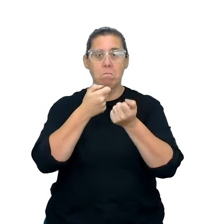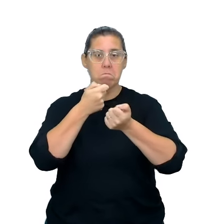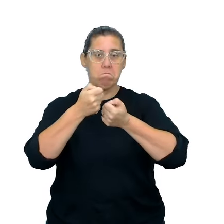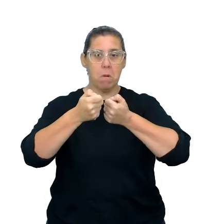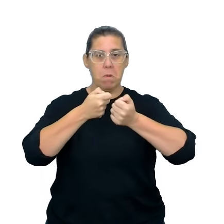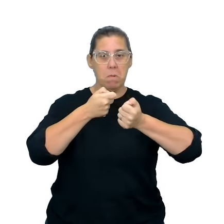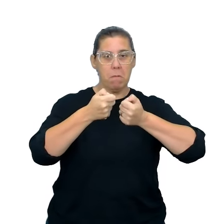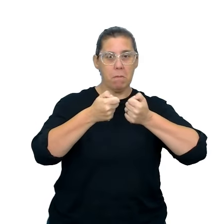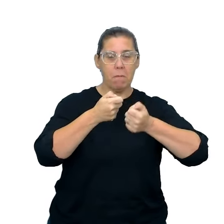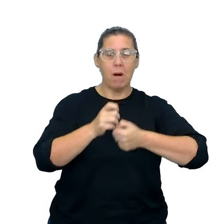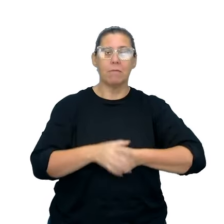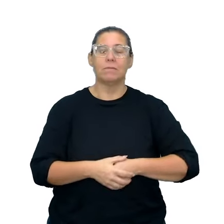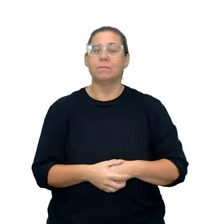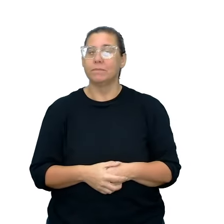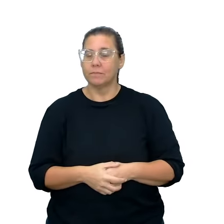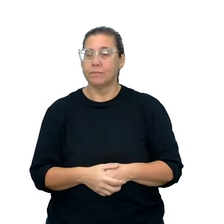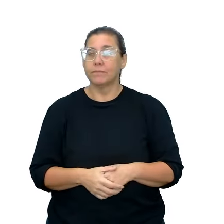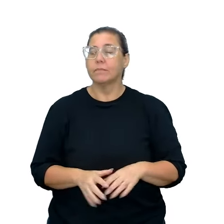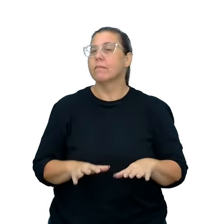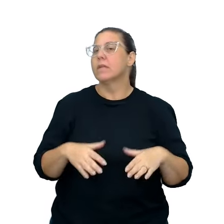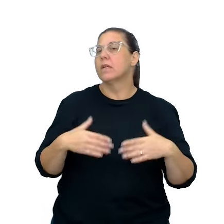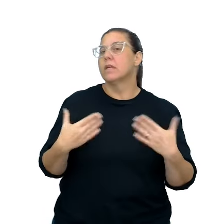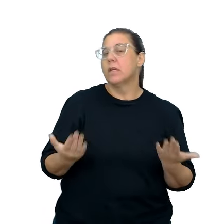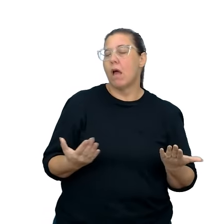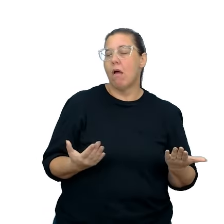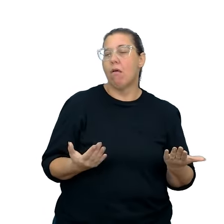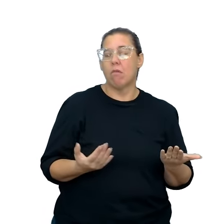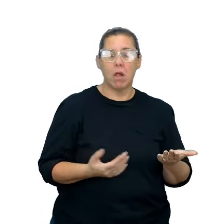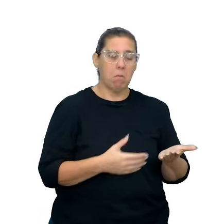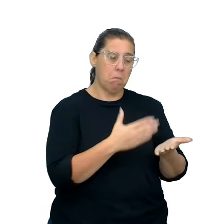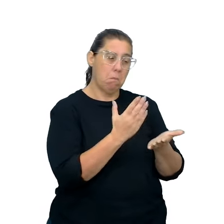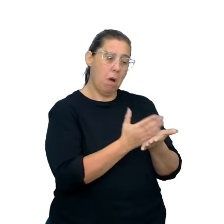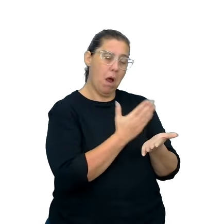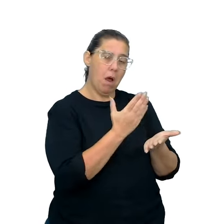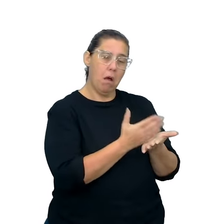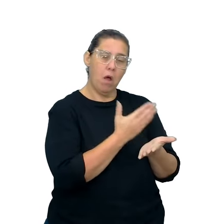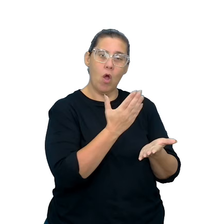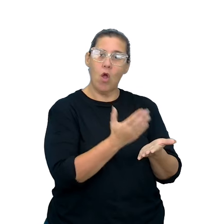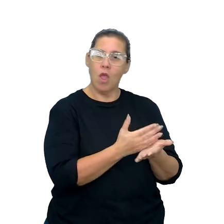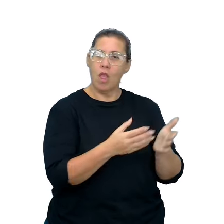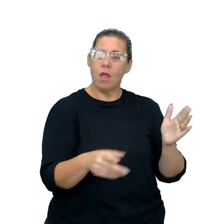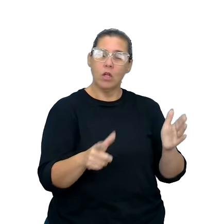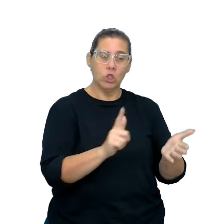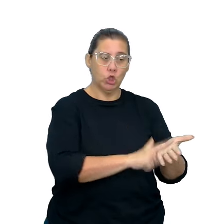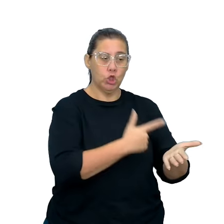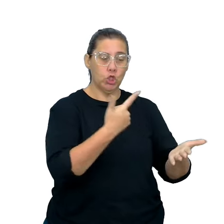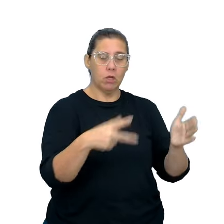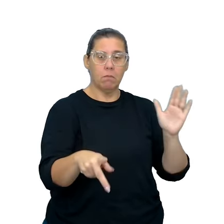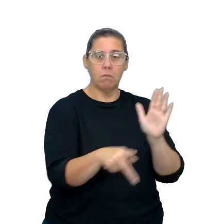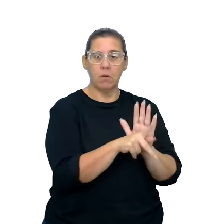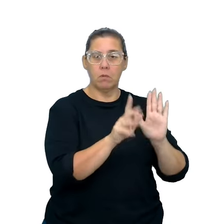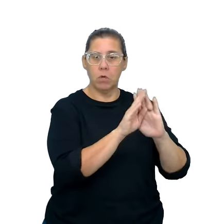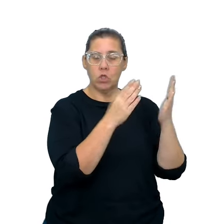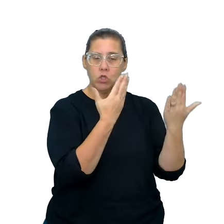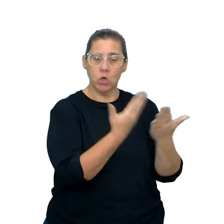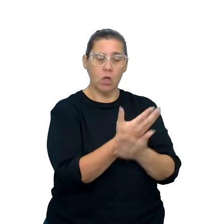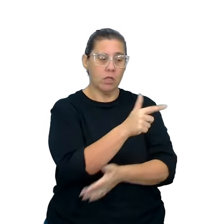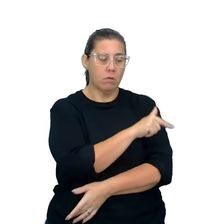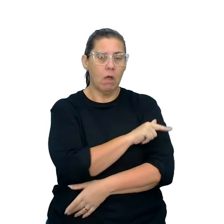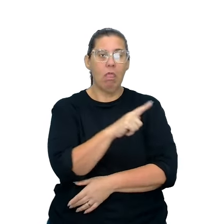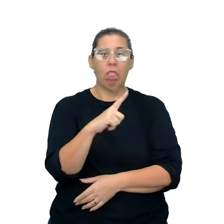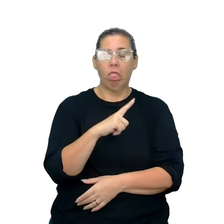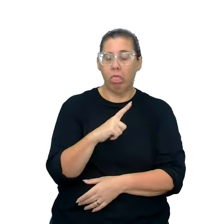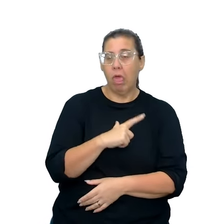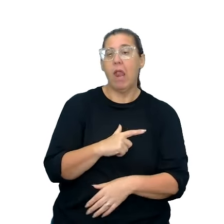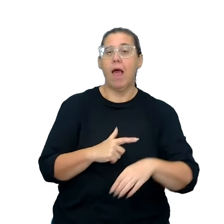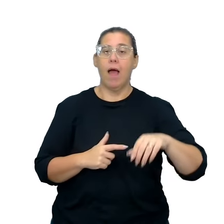né? E aí, em uma reportagem, produção de jornal da escola. No 7º ano, nós temos a Andréia, que